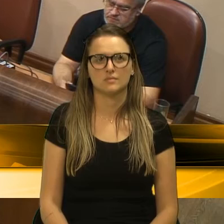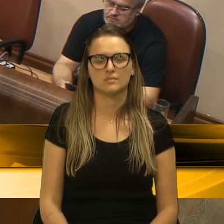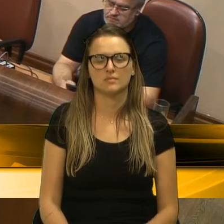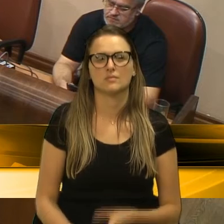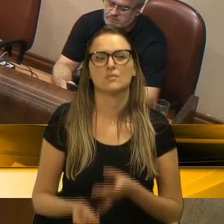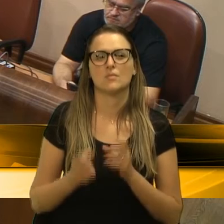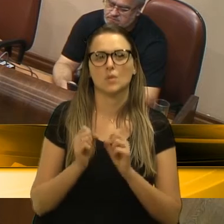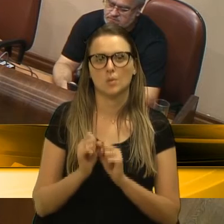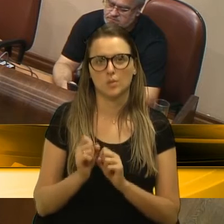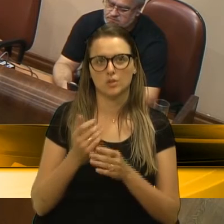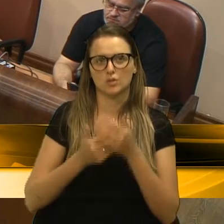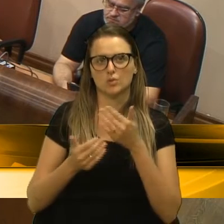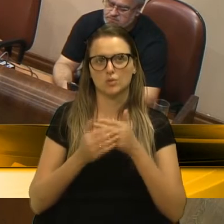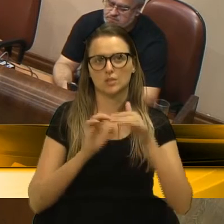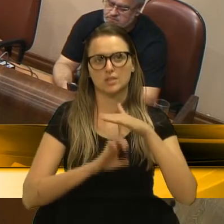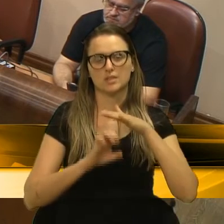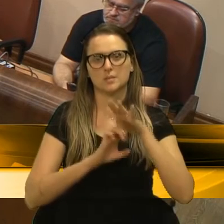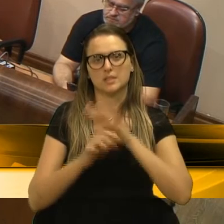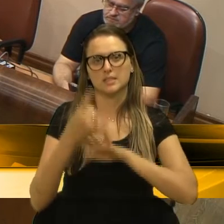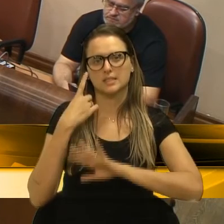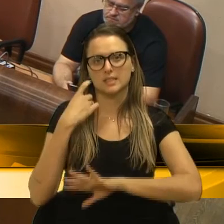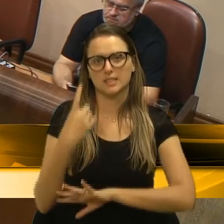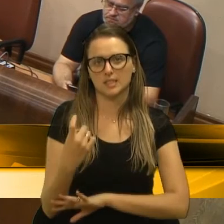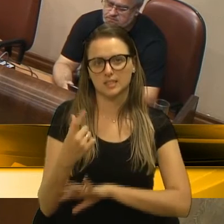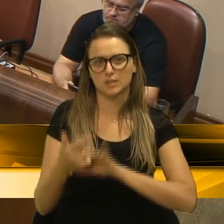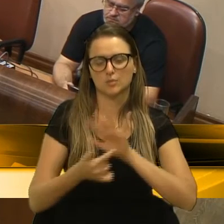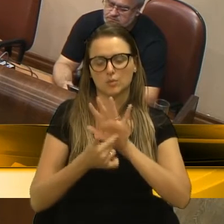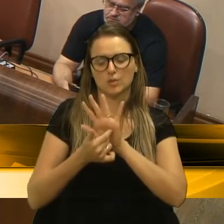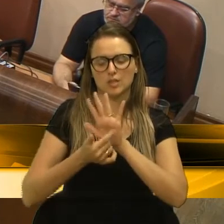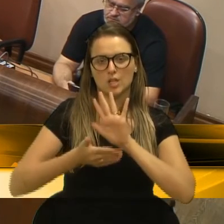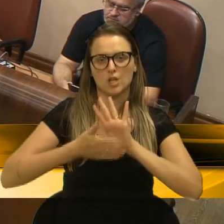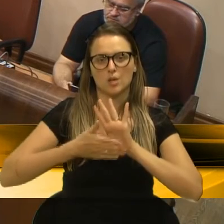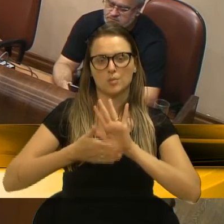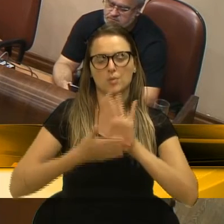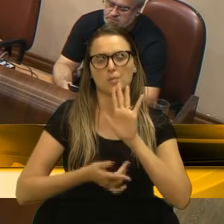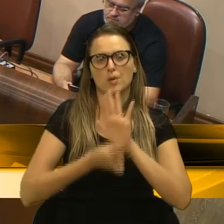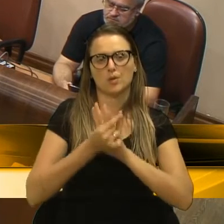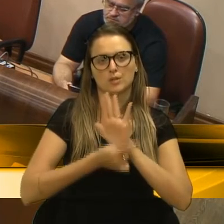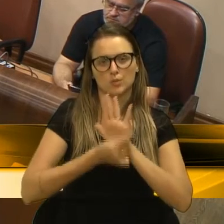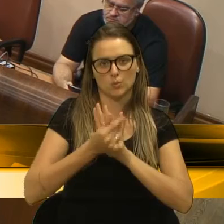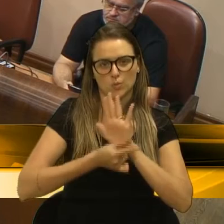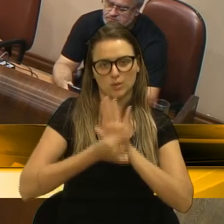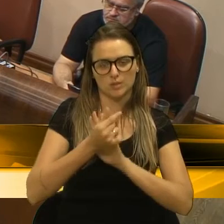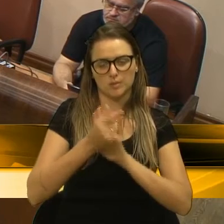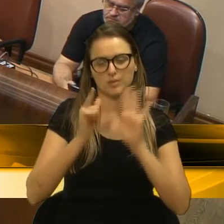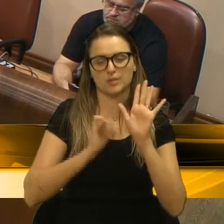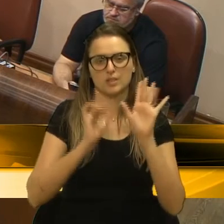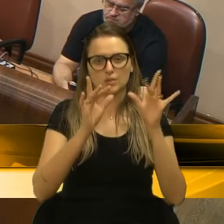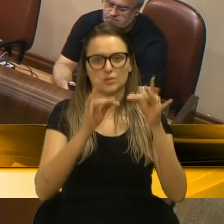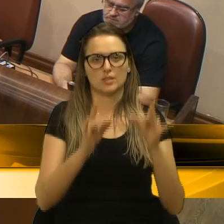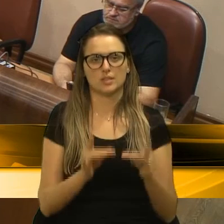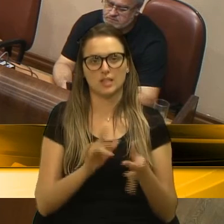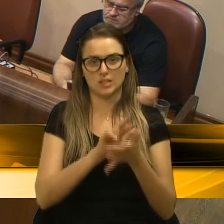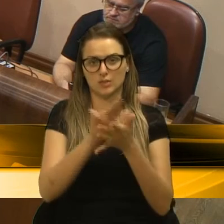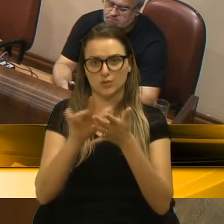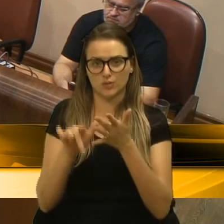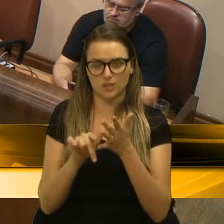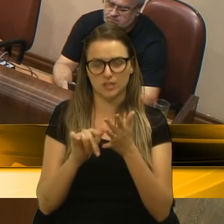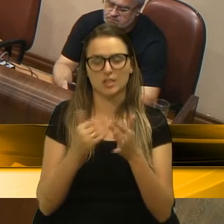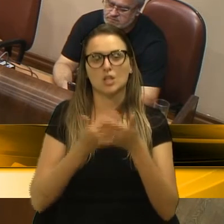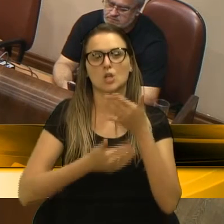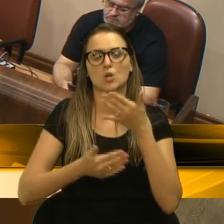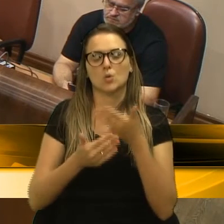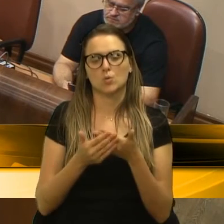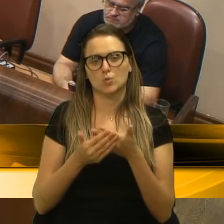Possibilidade das interessadas apresentarem propostas orçamentárias com detalhamentos diversos, contudo, os